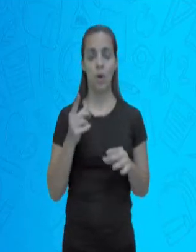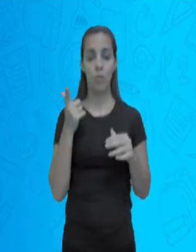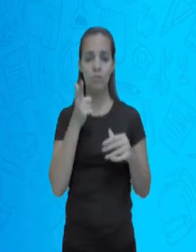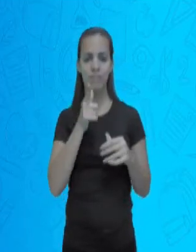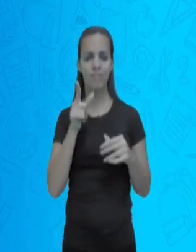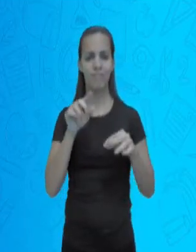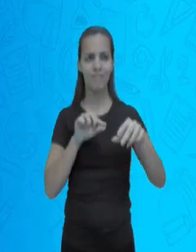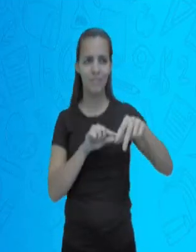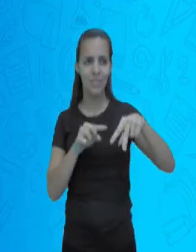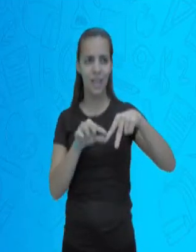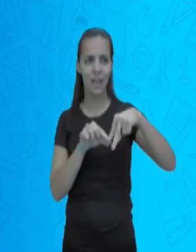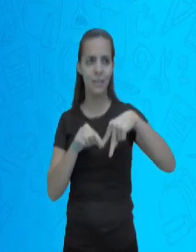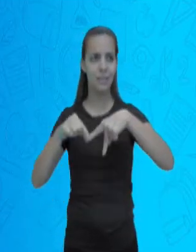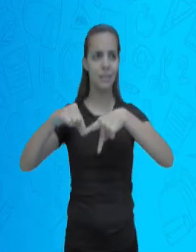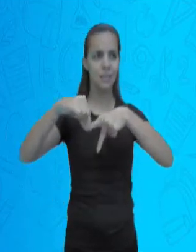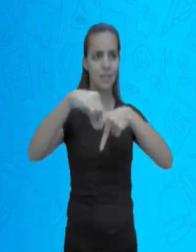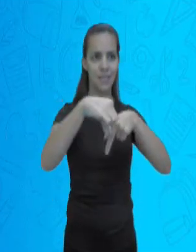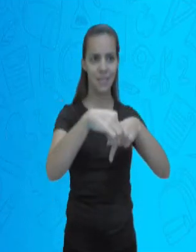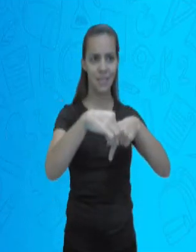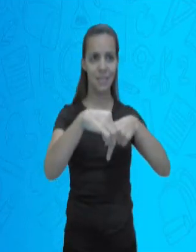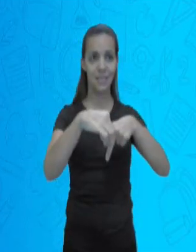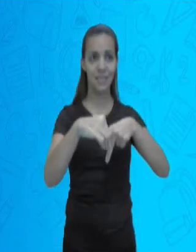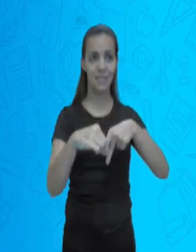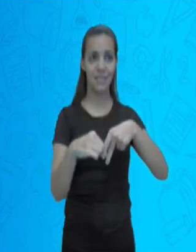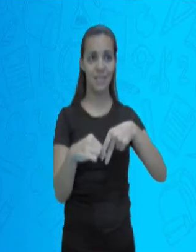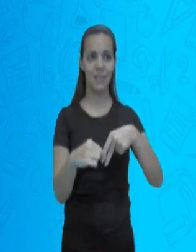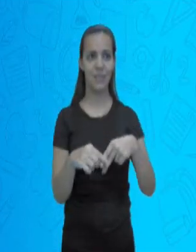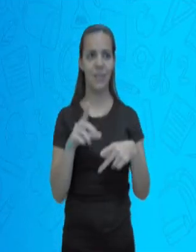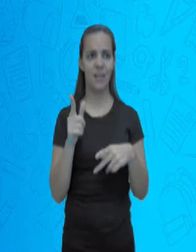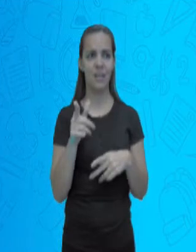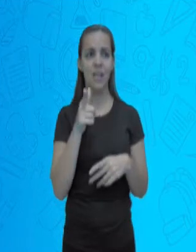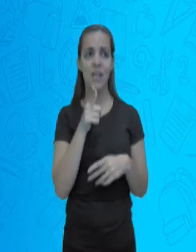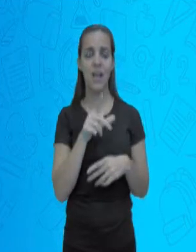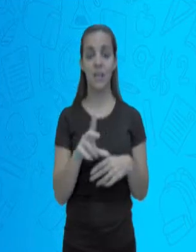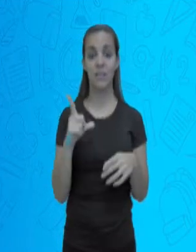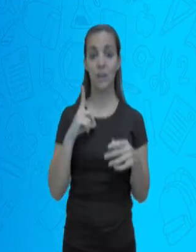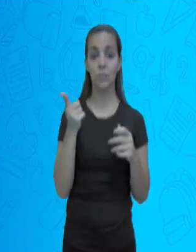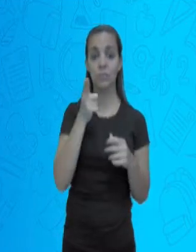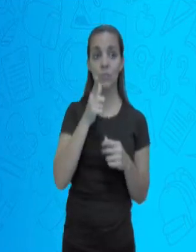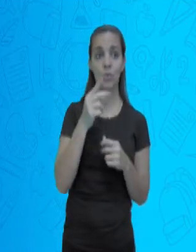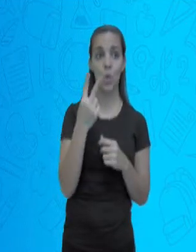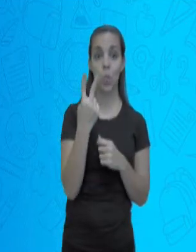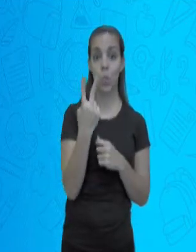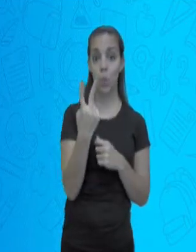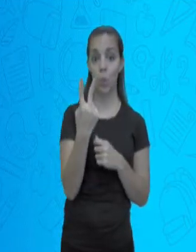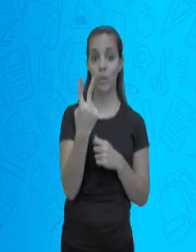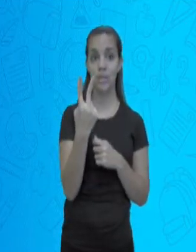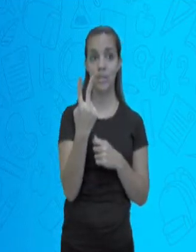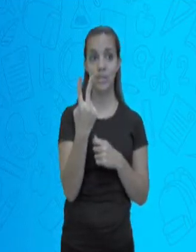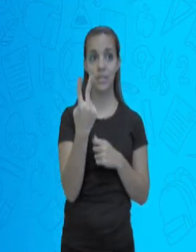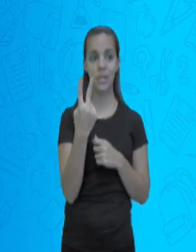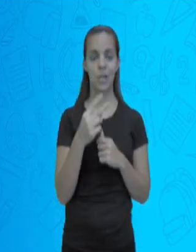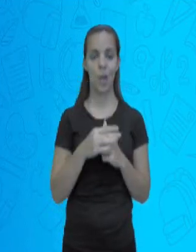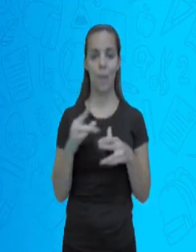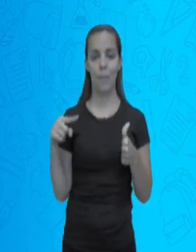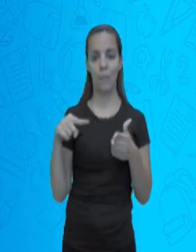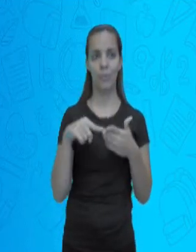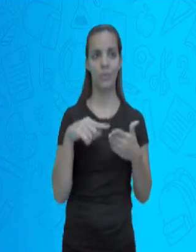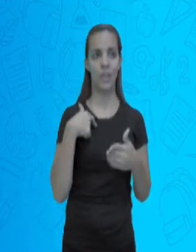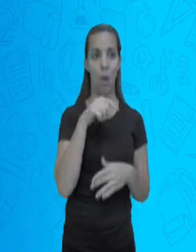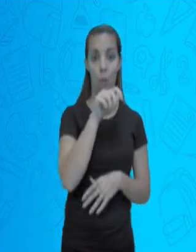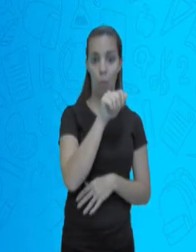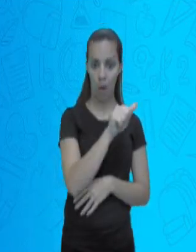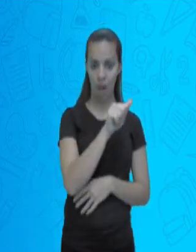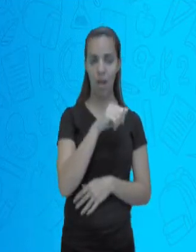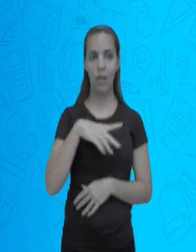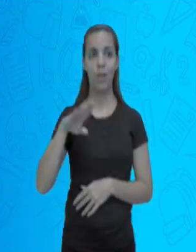o arco na reta R, eu vou determinar dois pontos. Eu determinei o ponto A e o ponto